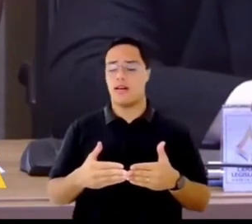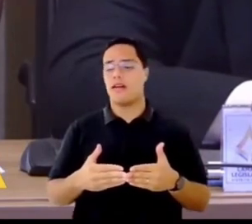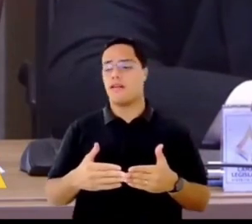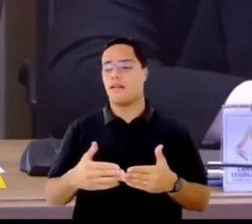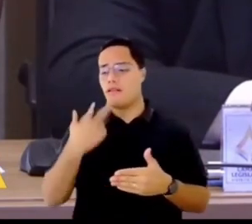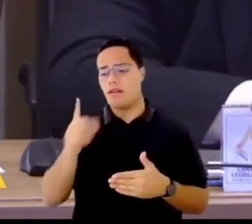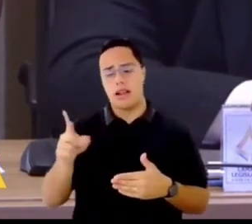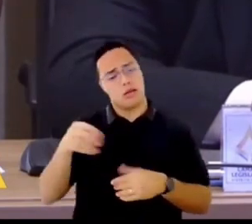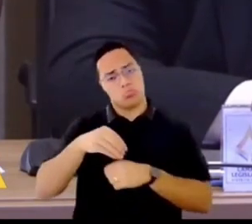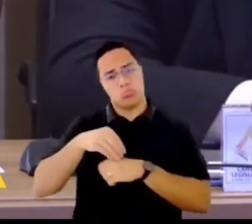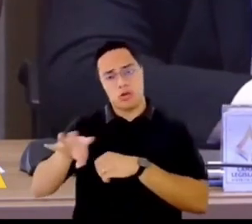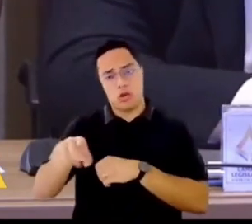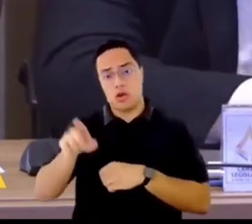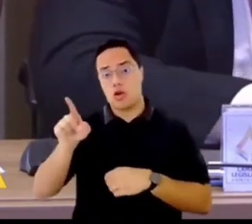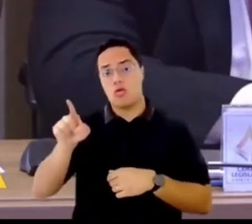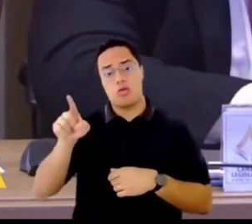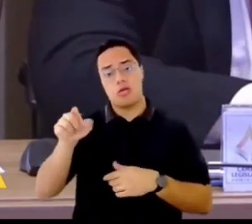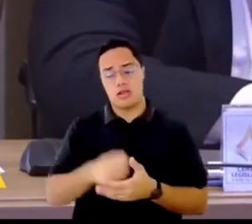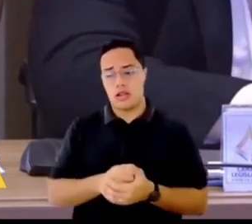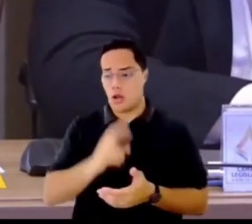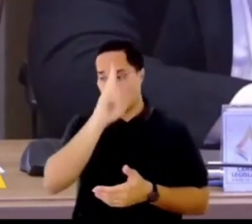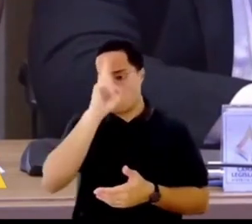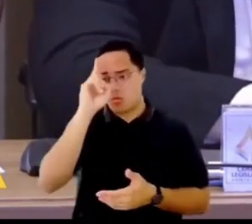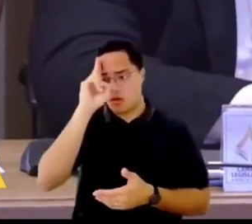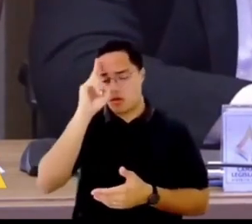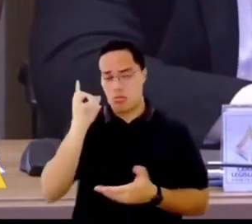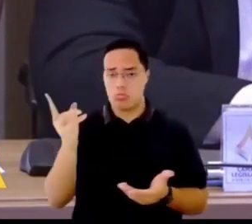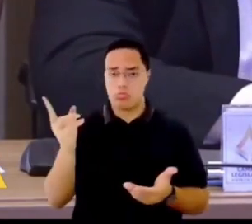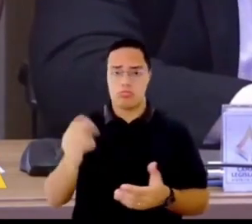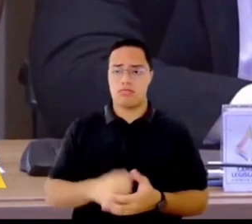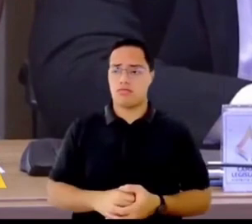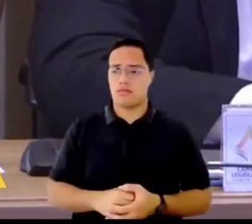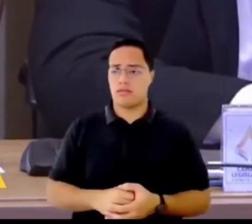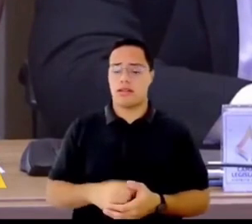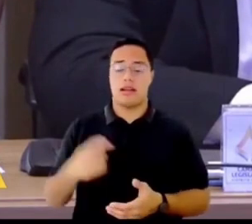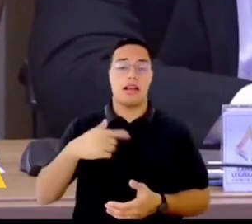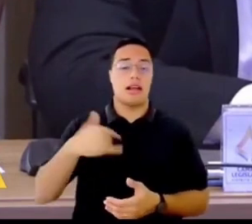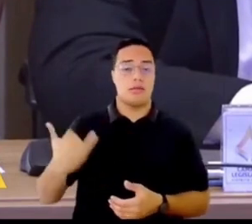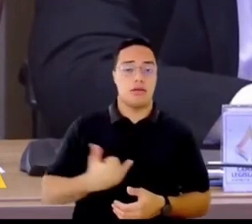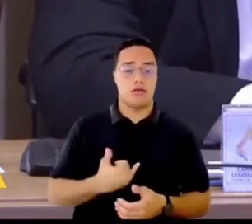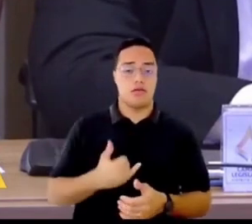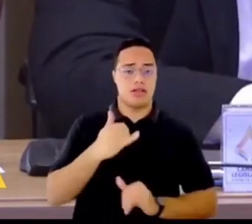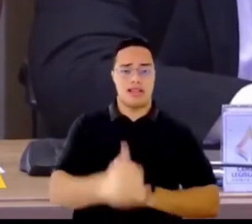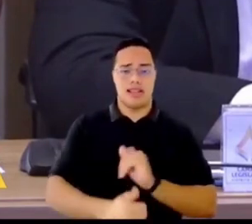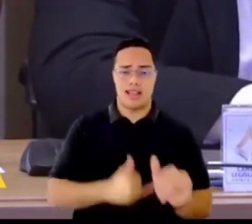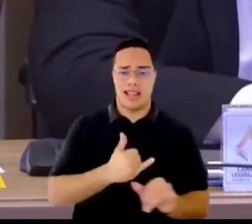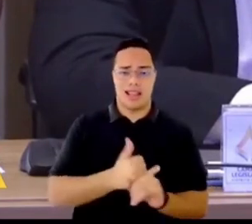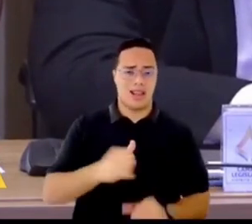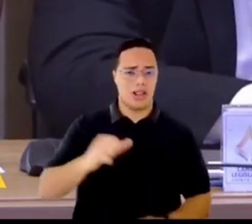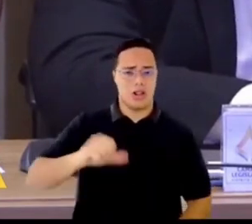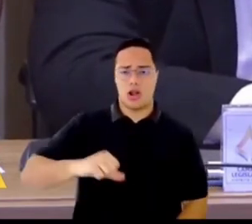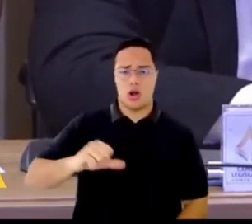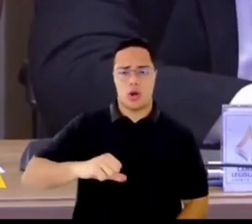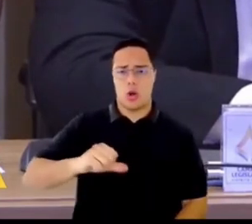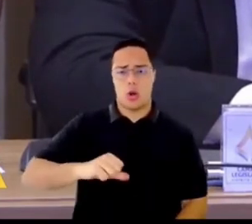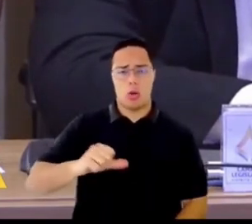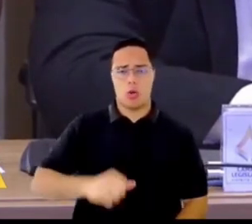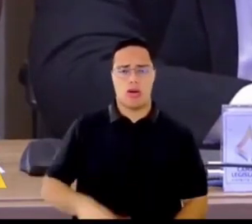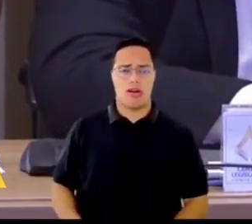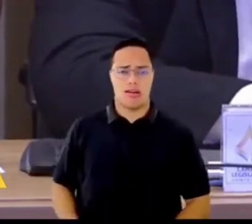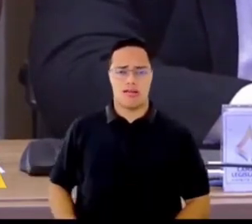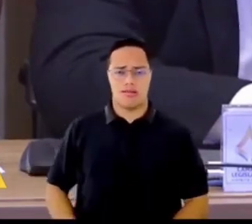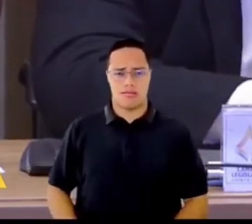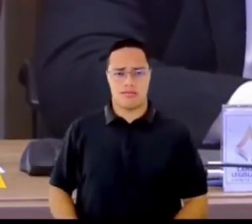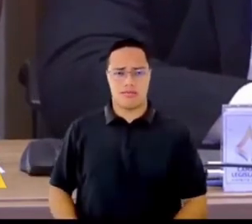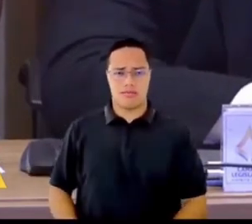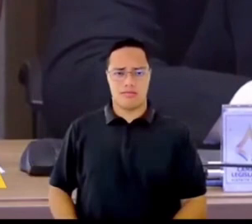Uber. Ele insistiu, dizendo que a internet no local estava muito ruim, insistiu que eu pudesse fazer